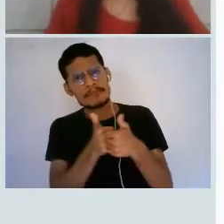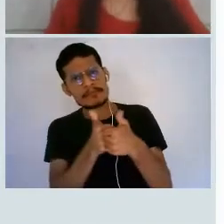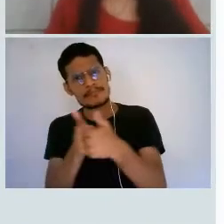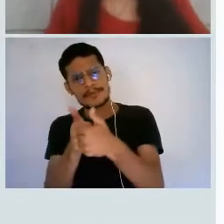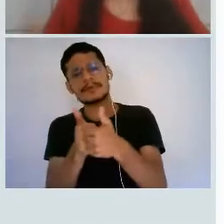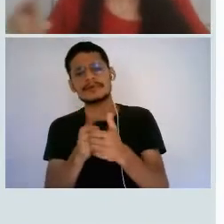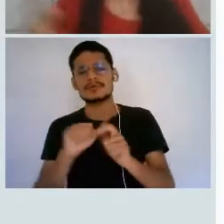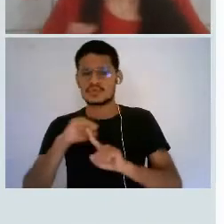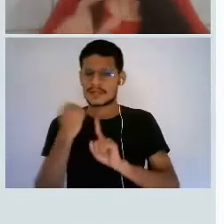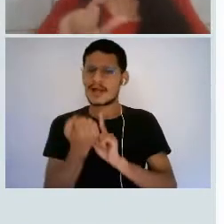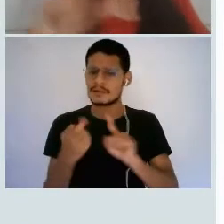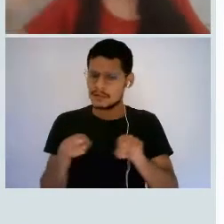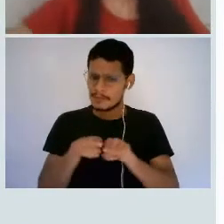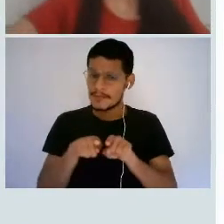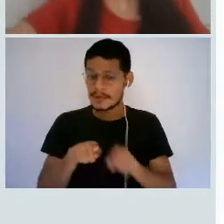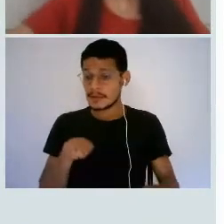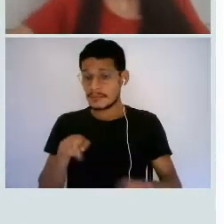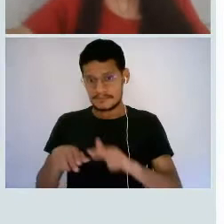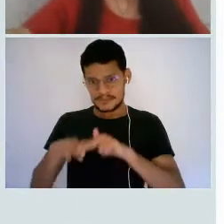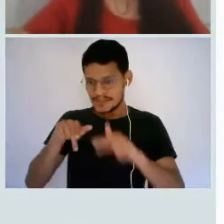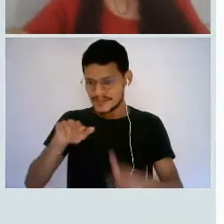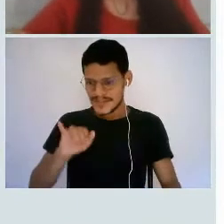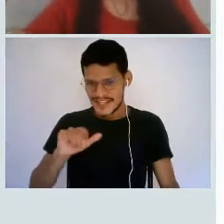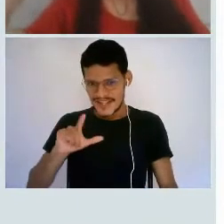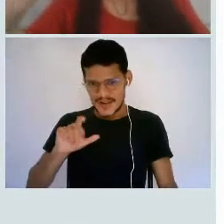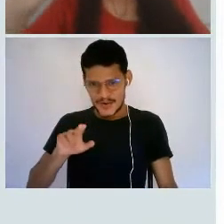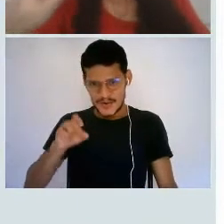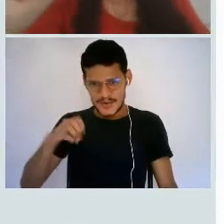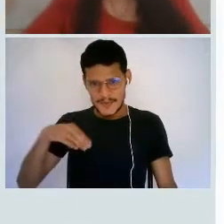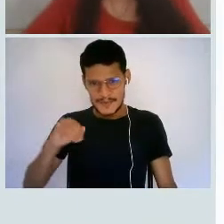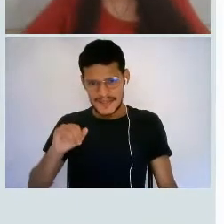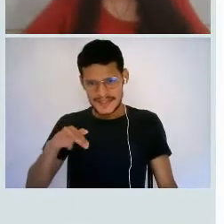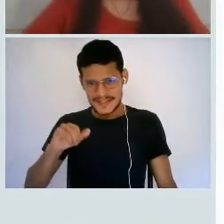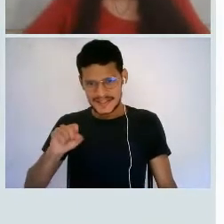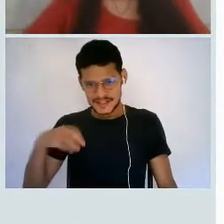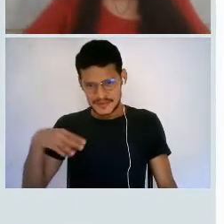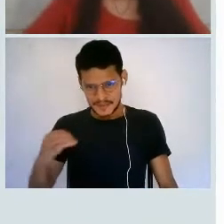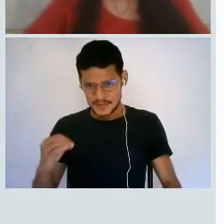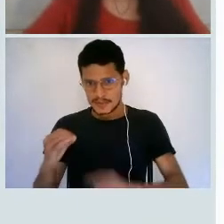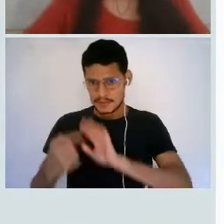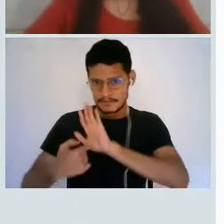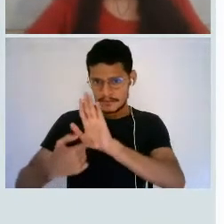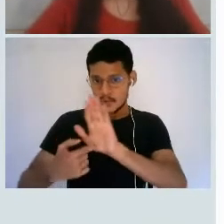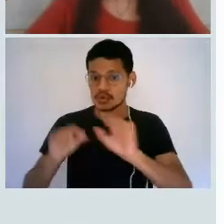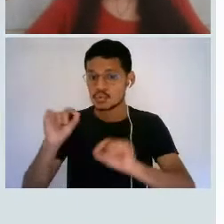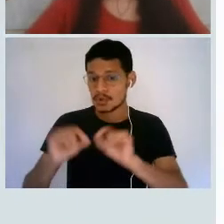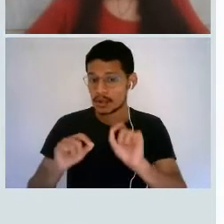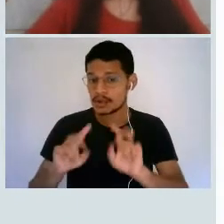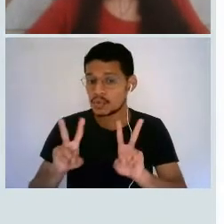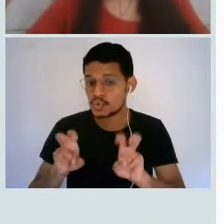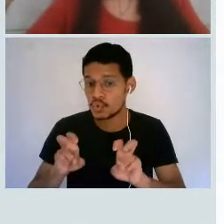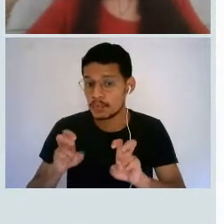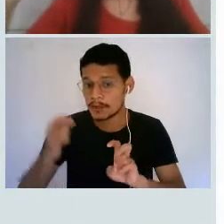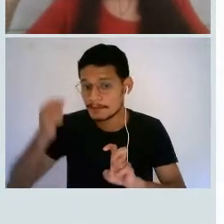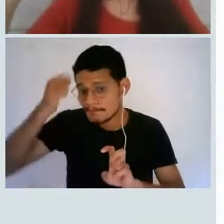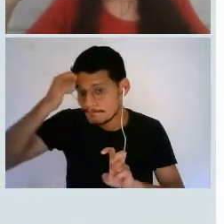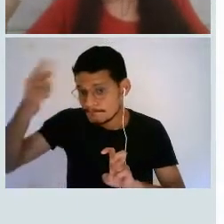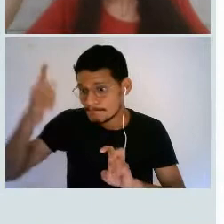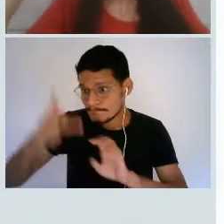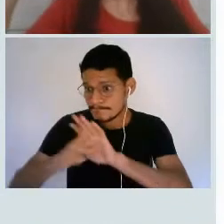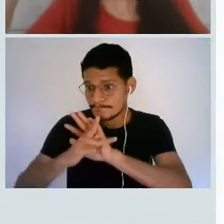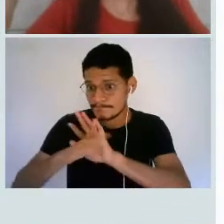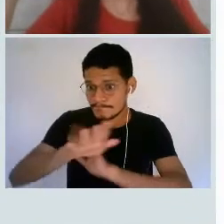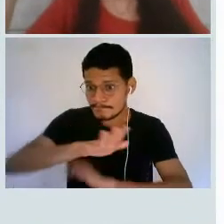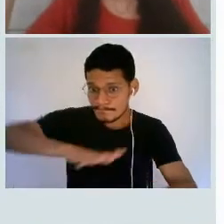vai trazer essa luz para o pensamento da razão, e aí vai se perceber, opa,